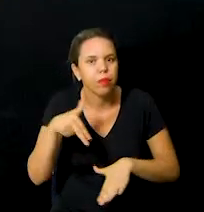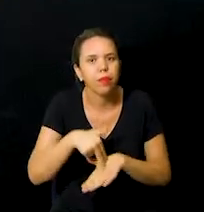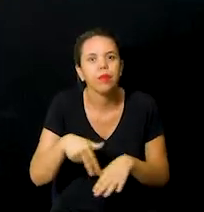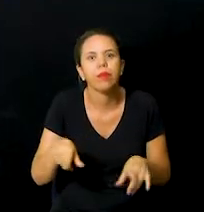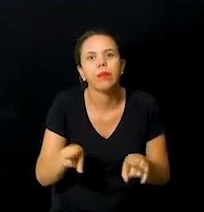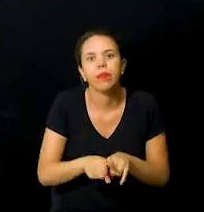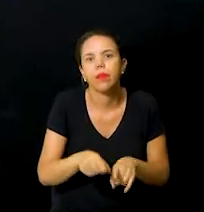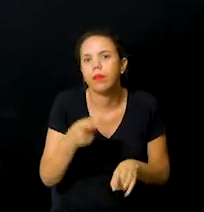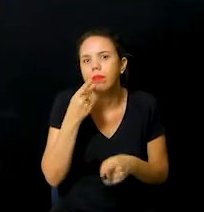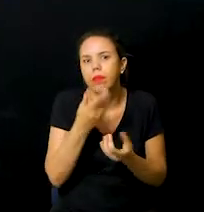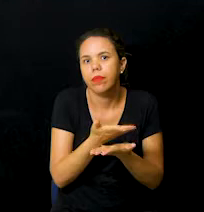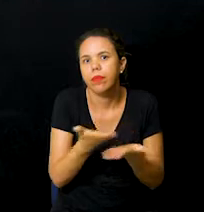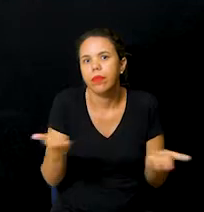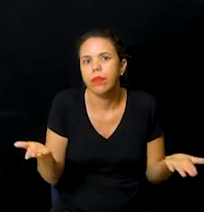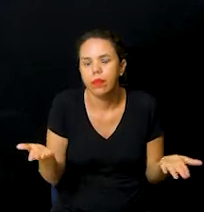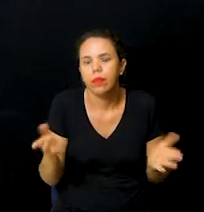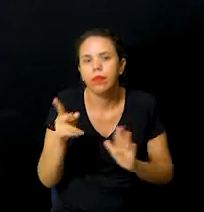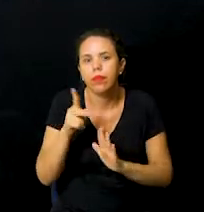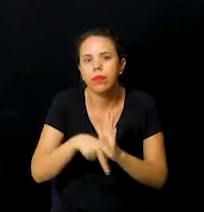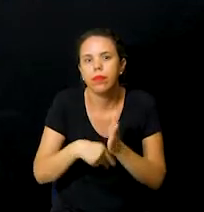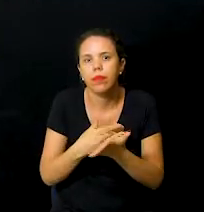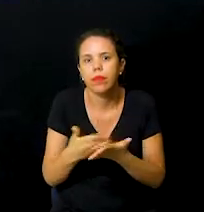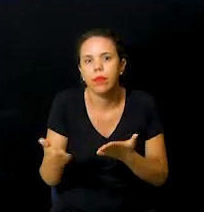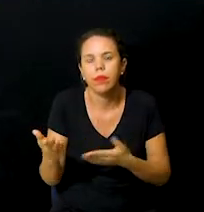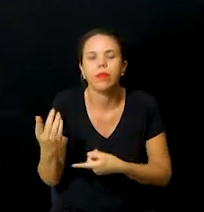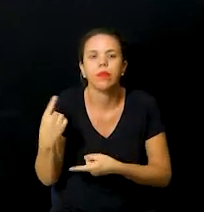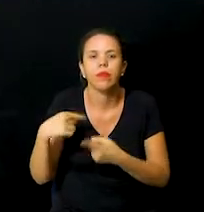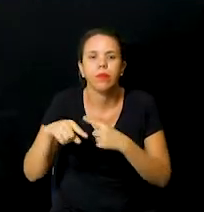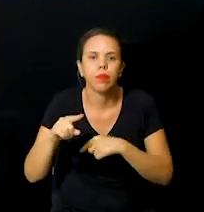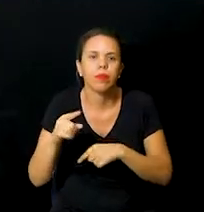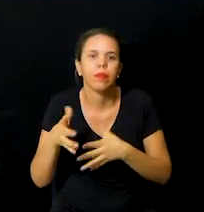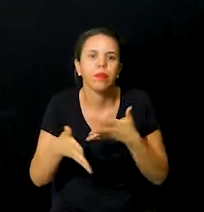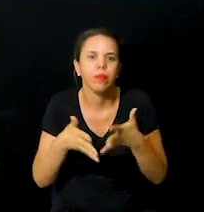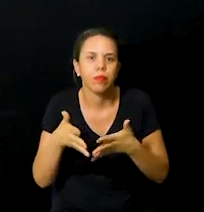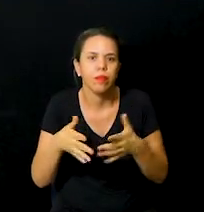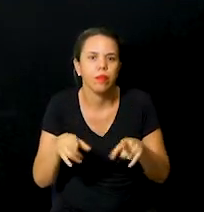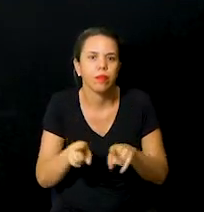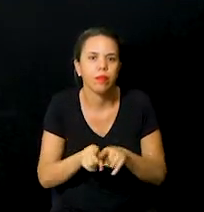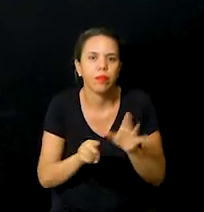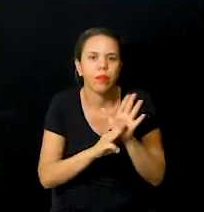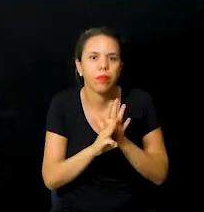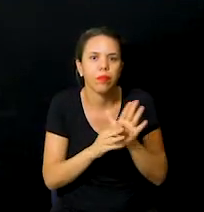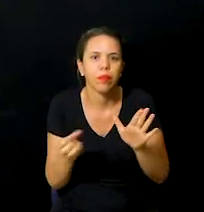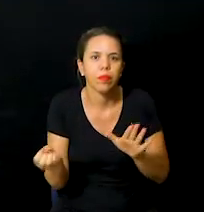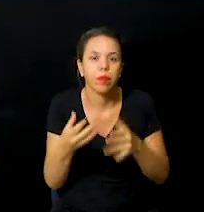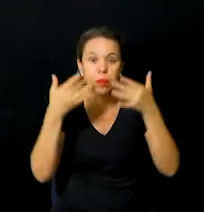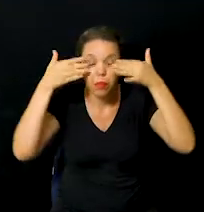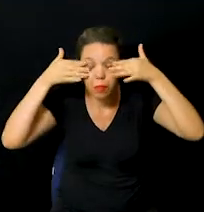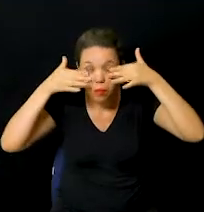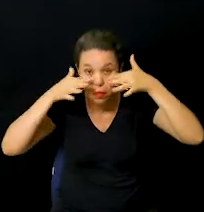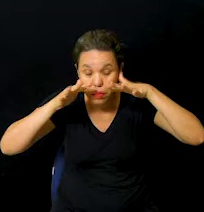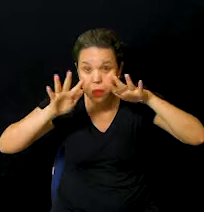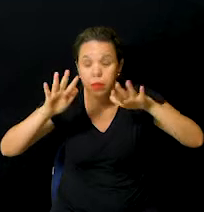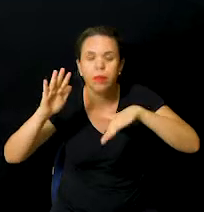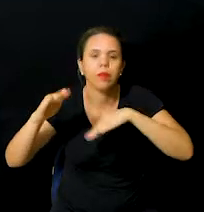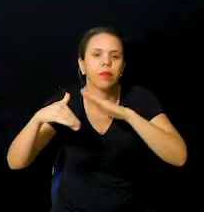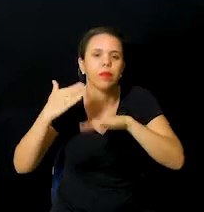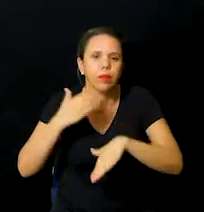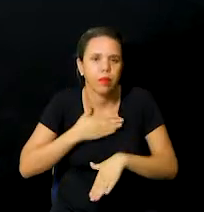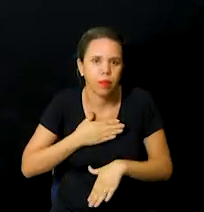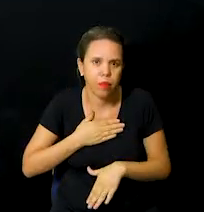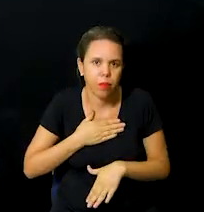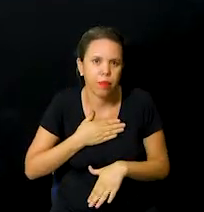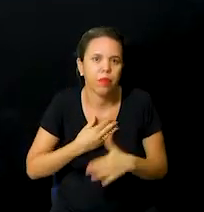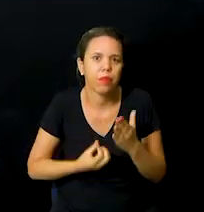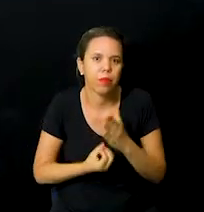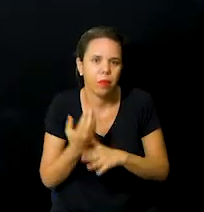aqui também falando com você do projeto Iniciante do Sucesso em Libras e também do método novo de alongamento de cílios que foi desenvolvido por